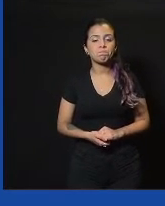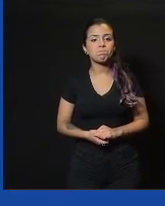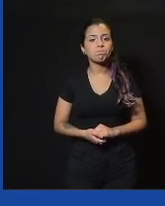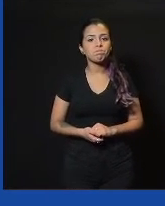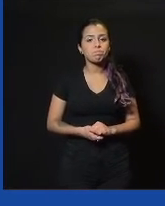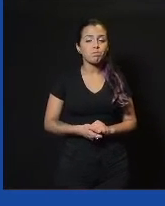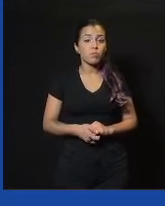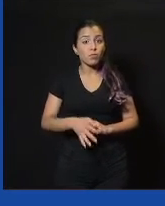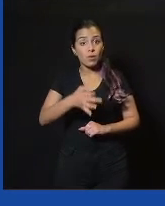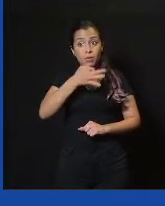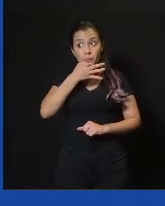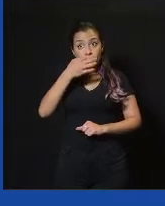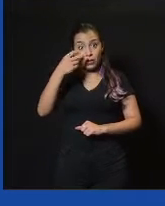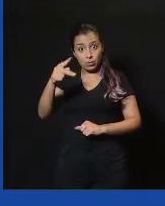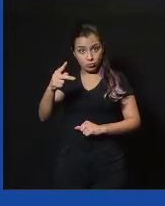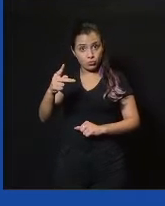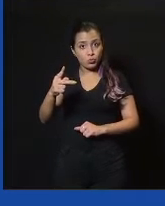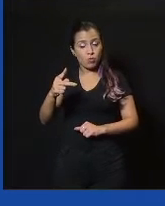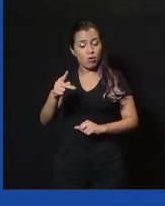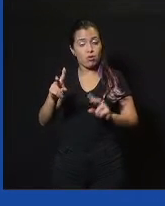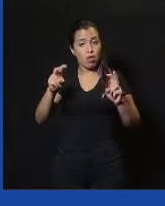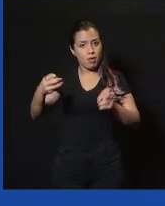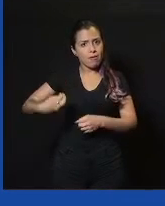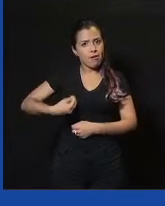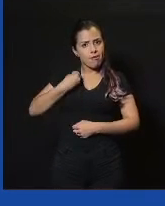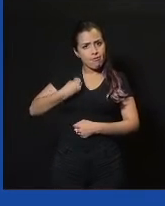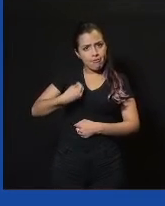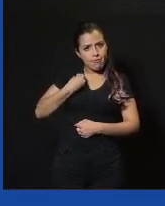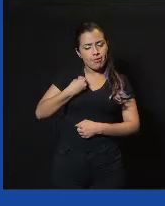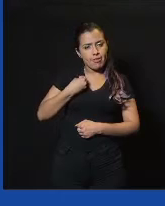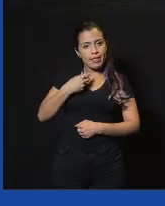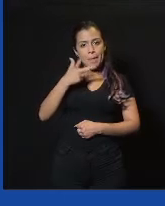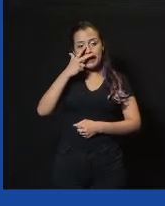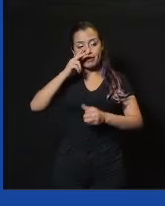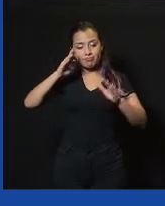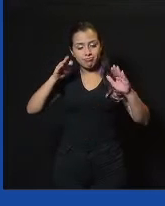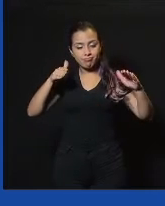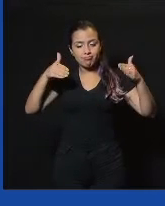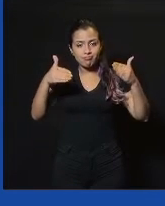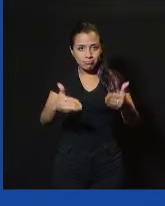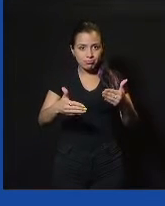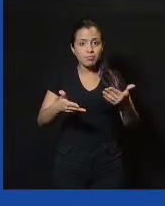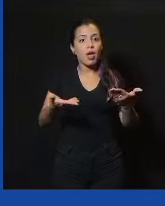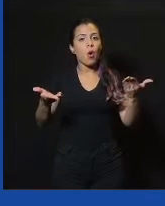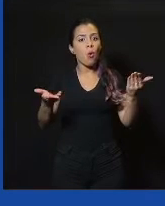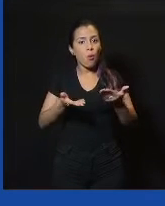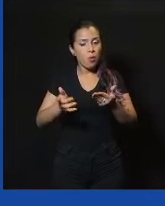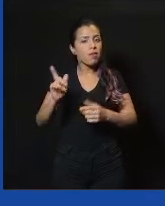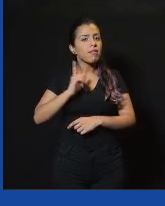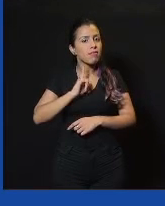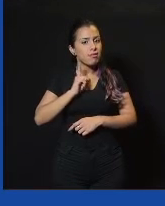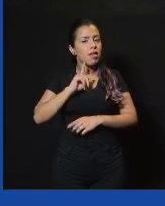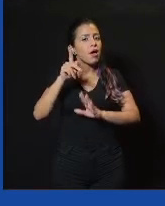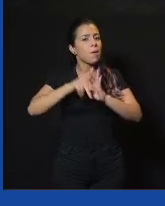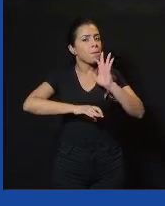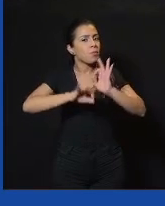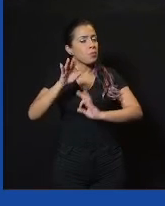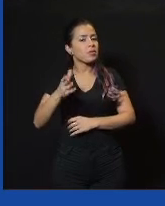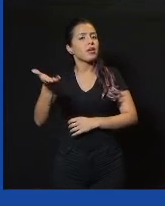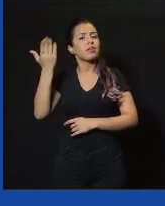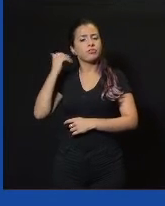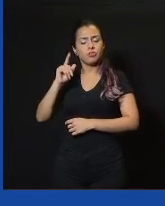essa vivência com mais, você falou com mais holofote, se eu não me engano, mas para problemas que já existiam, mas de certa forma você acha